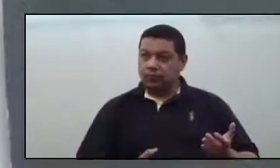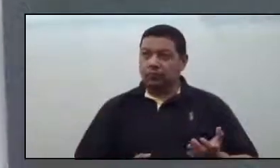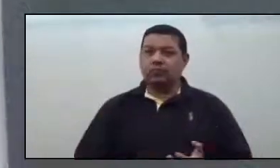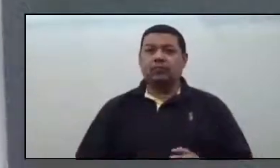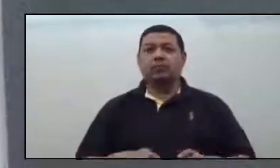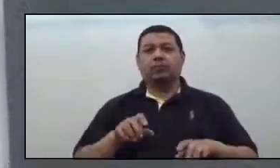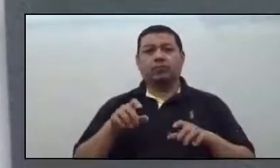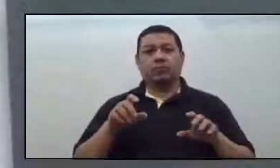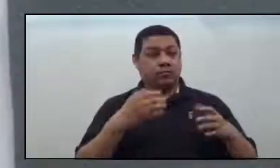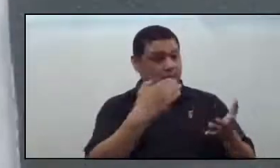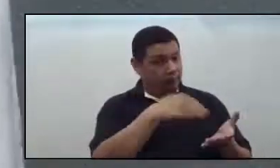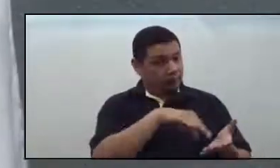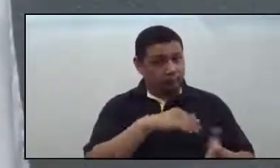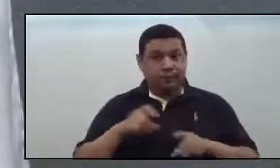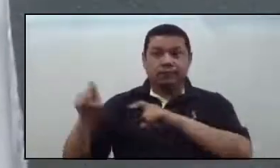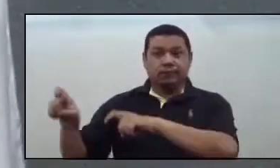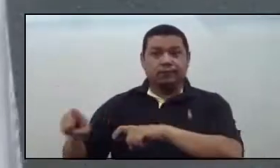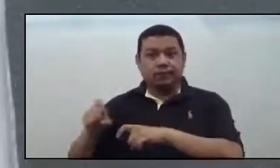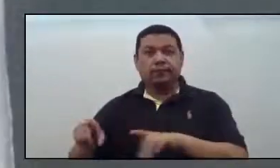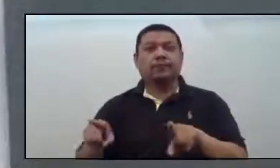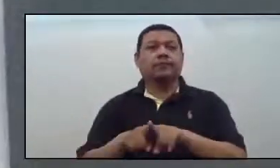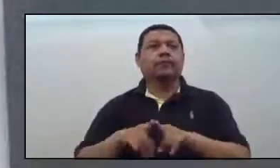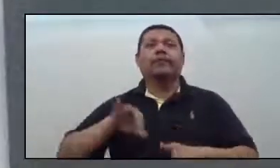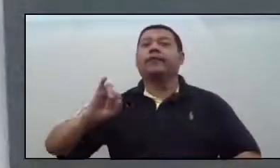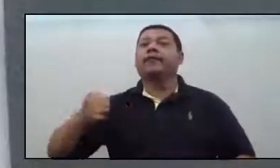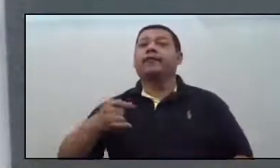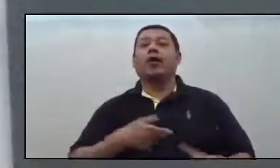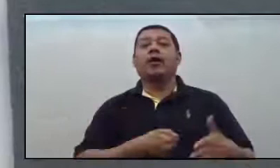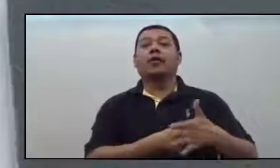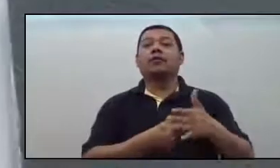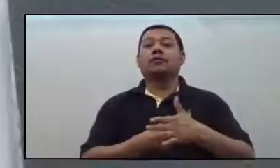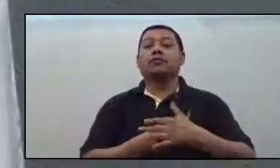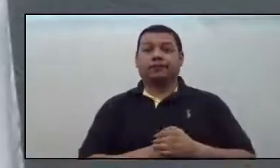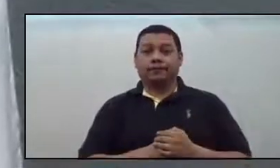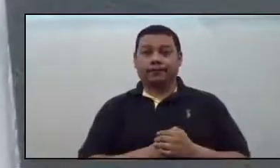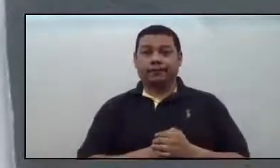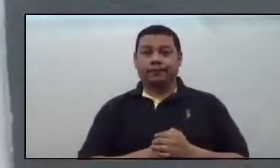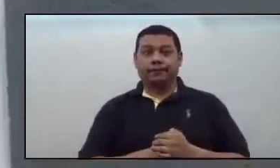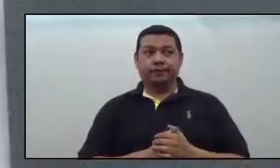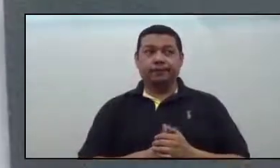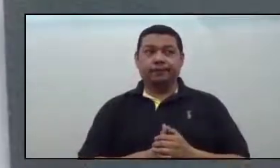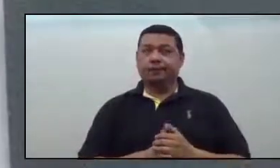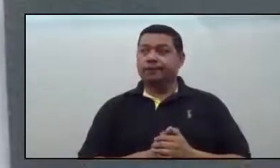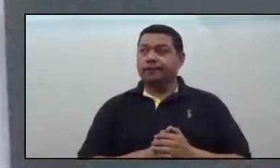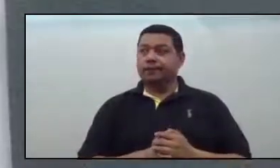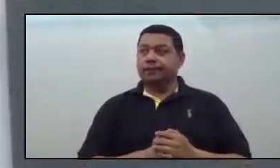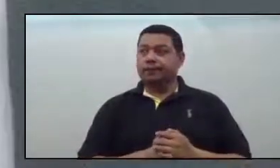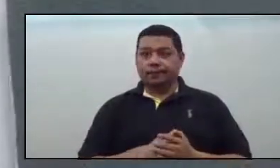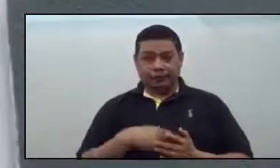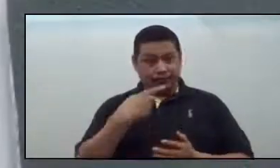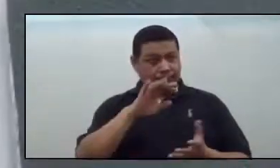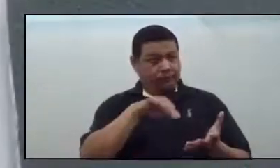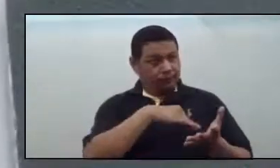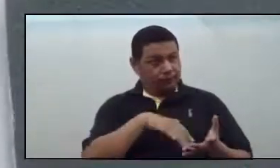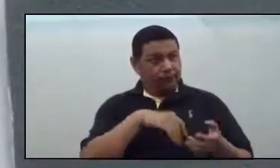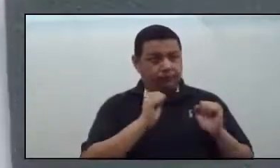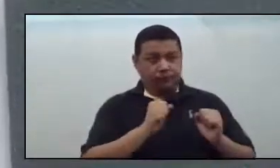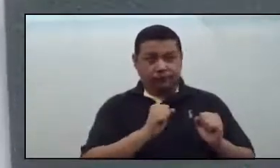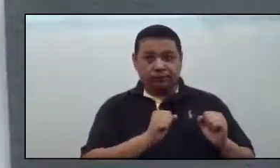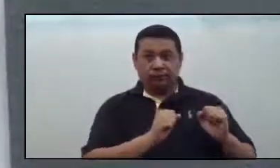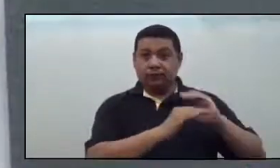Semagre, e aproveitar e fazer uma cobrança aí para que a sua secretaria possa